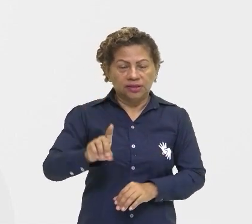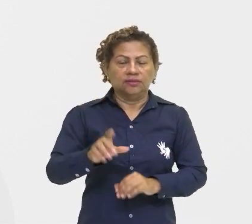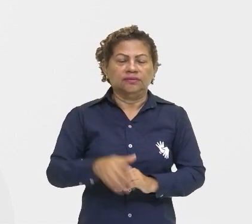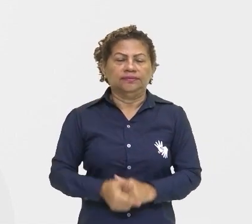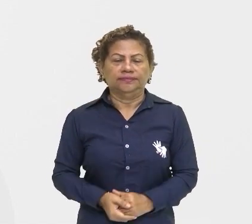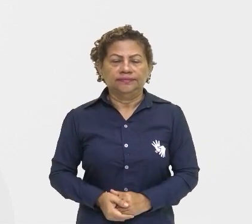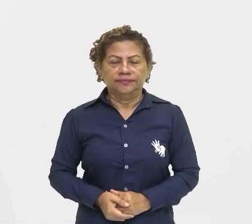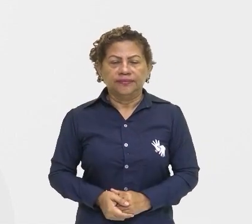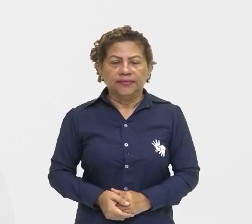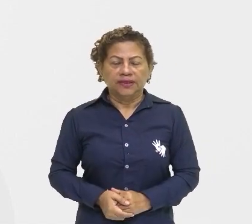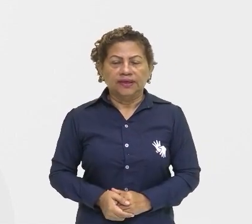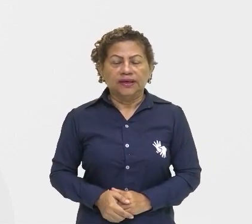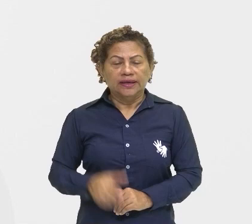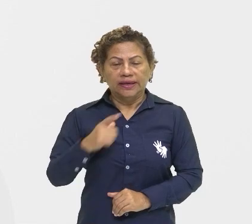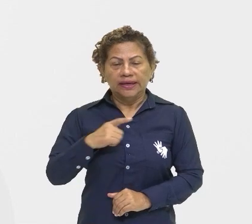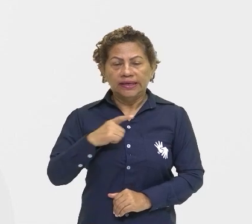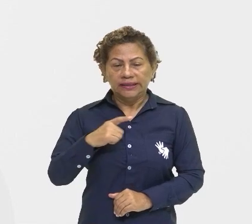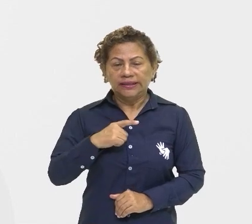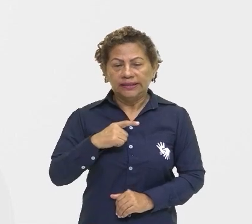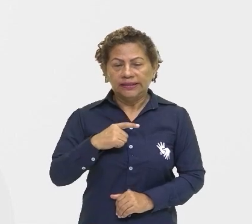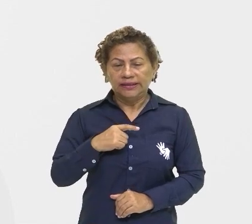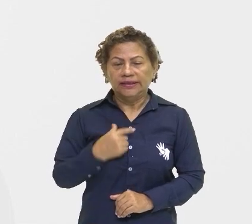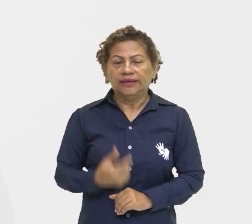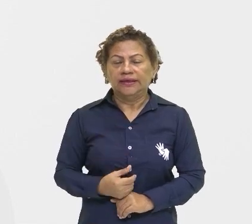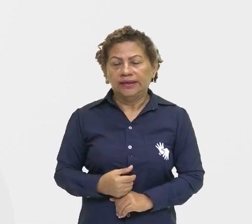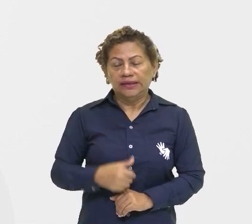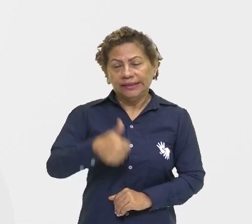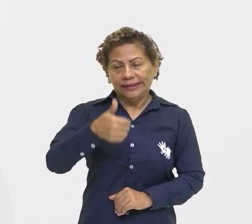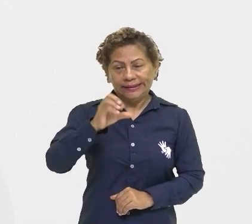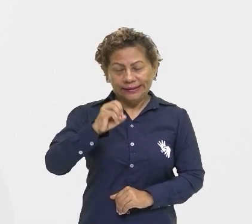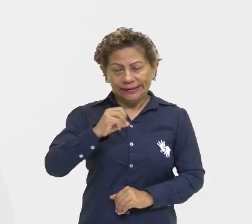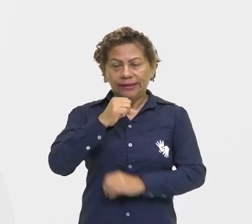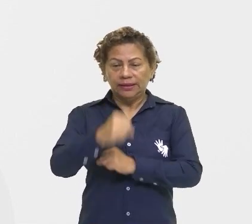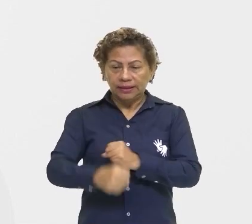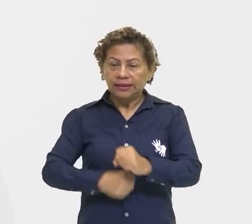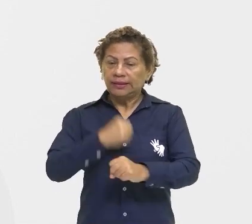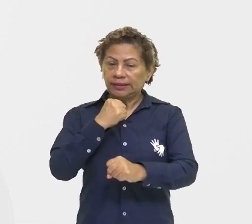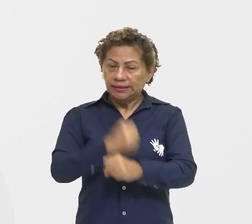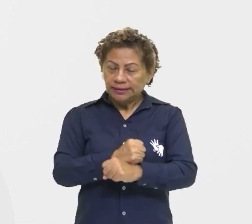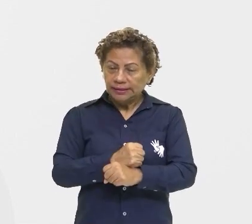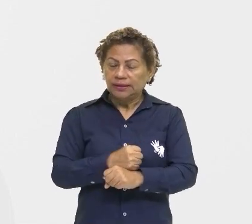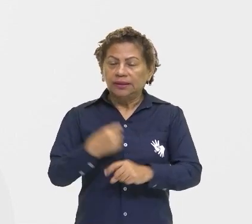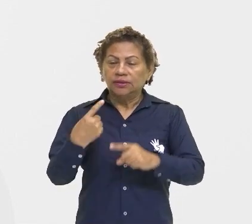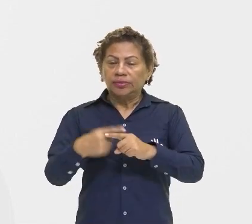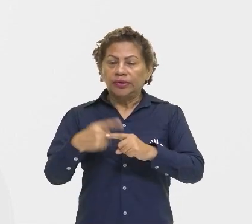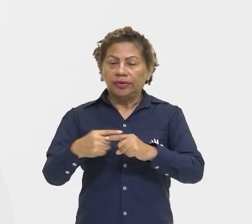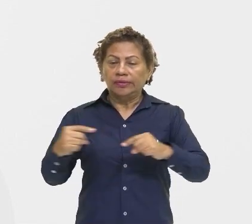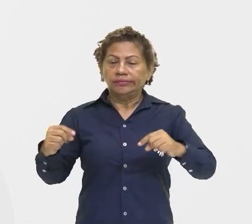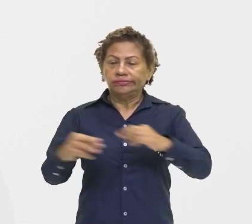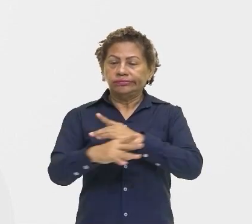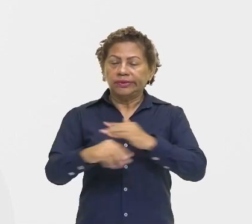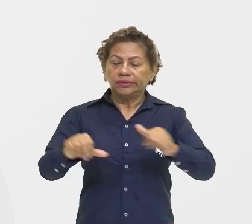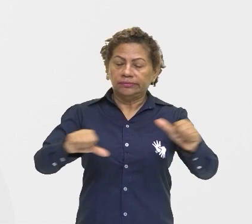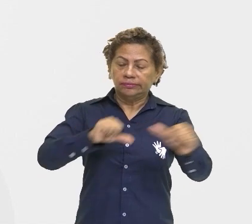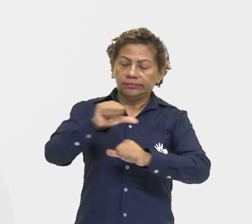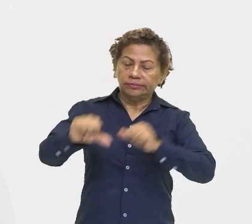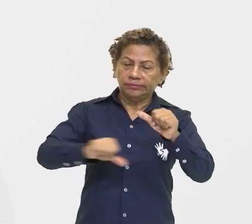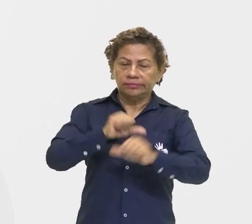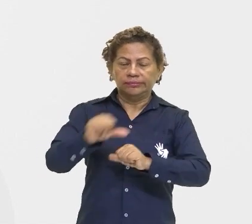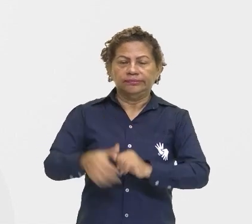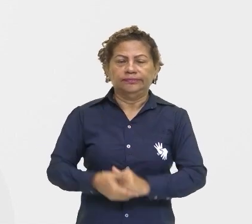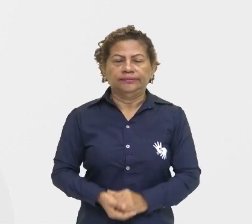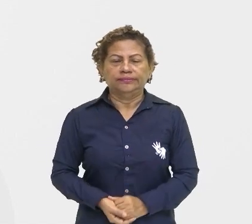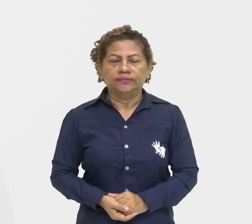anos e há necessidade de atualizar depois de 10 anos, porque a cidade está em constante processo de mudança e de